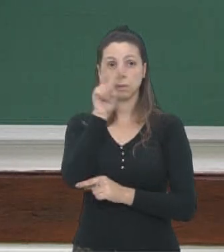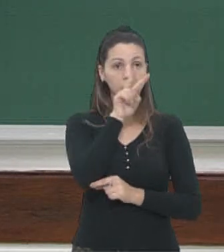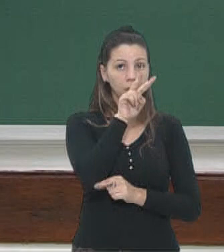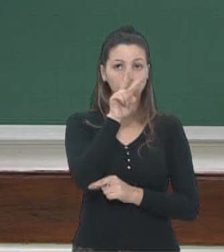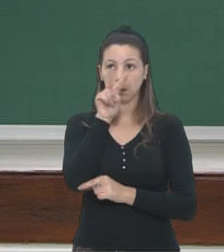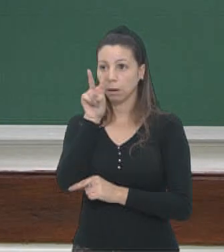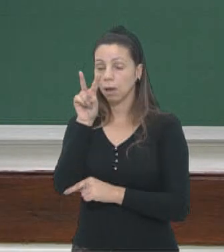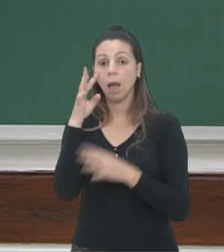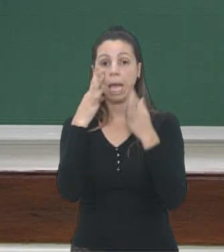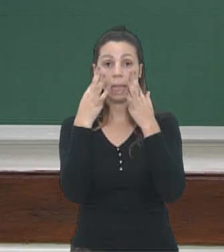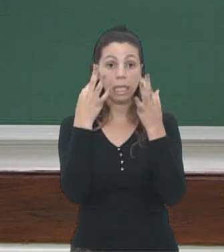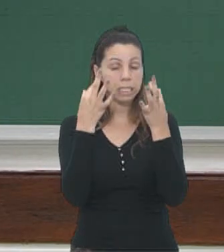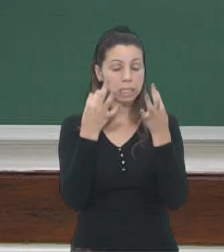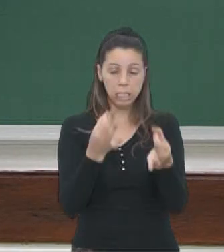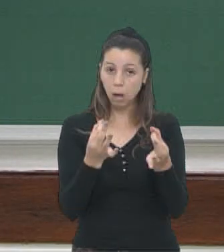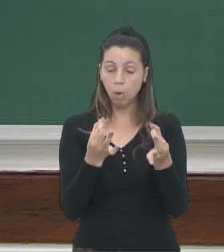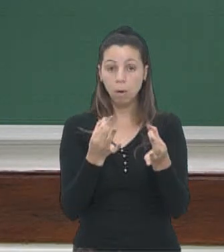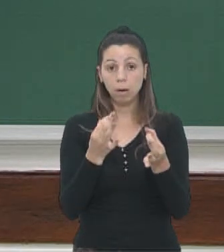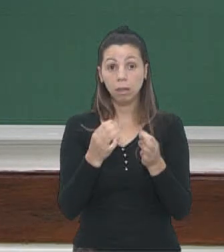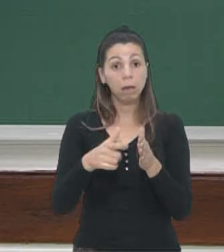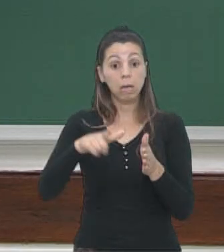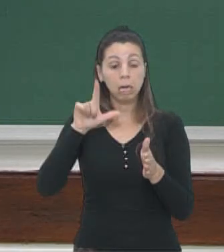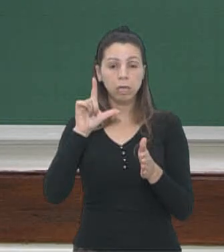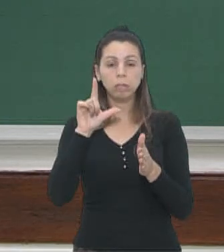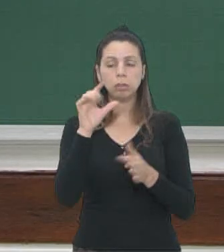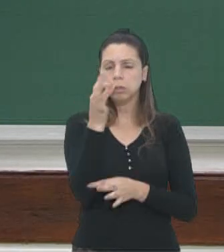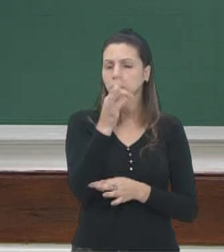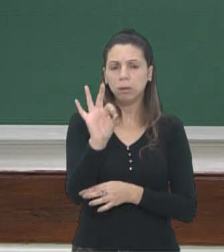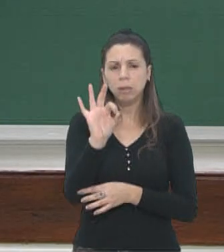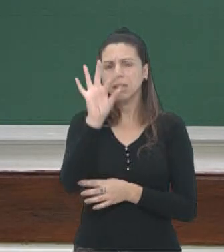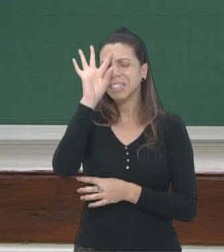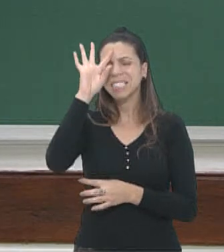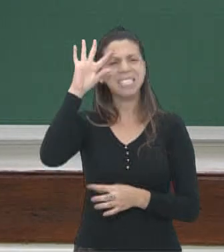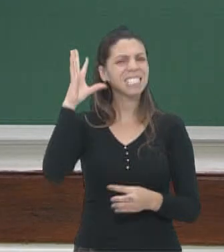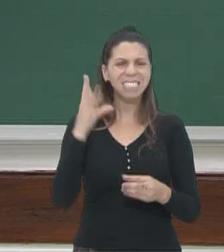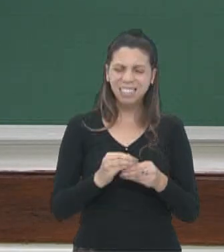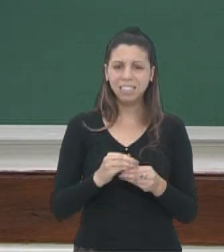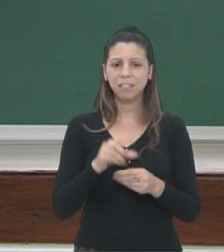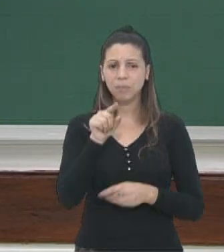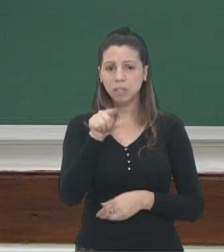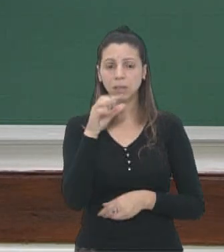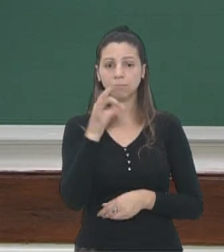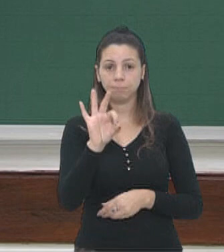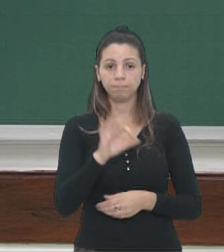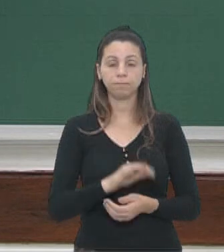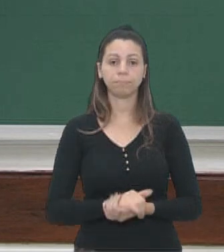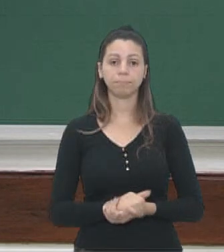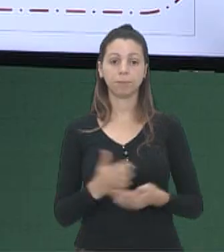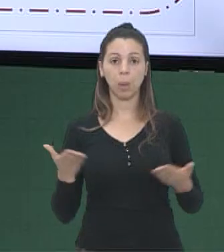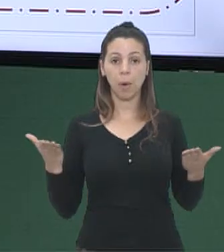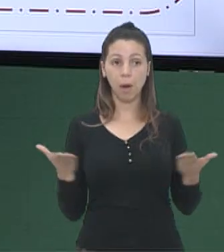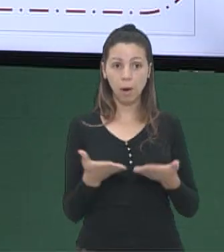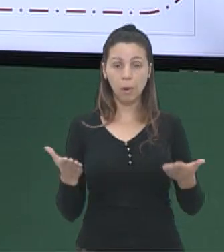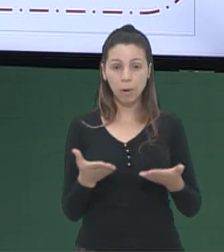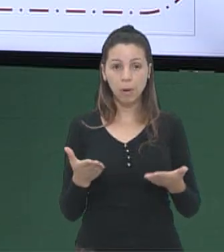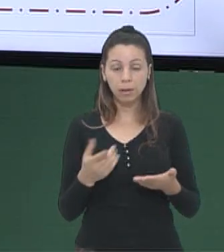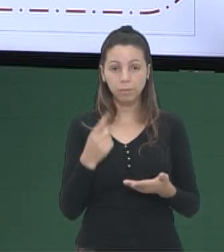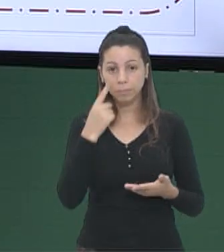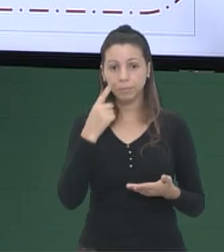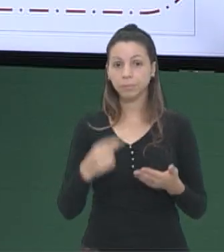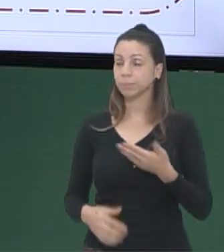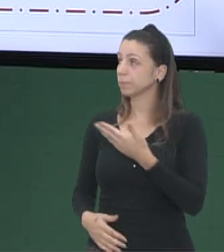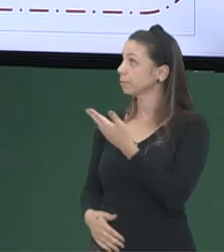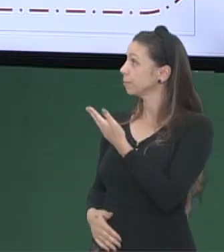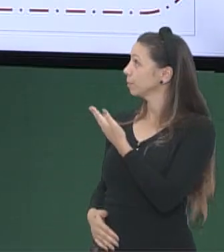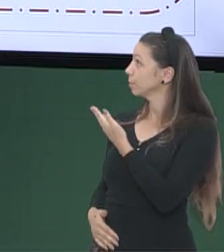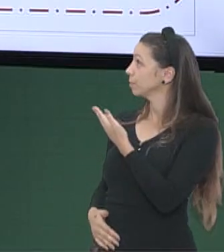E antes de assinalar, de indicar a resposta, tenha certeza do que você está indicando. Agora, vai ficar na tela mais